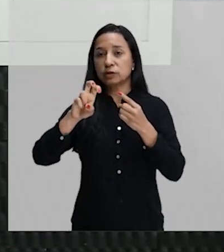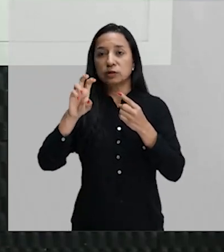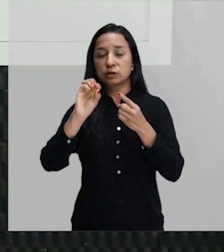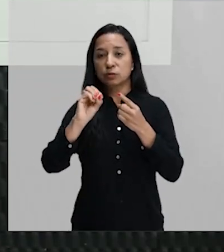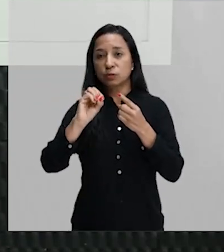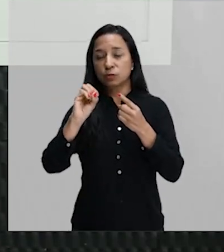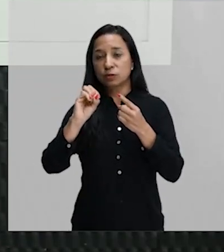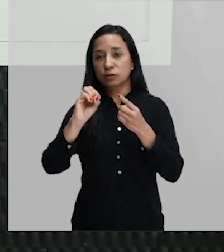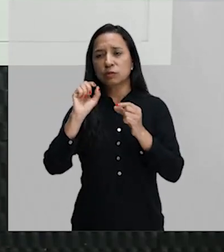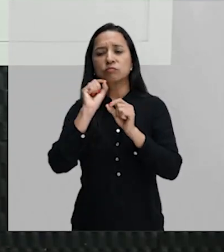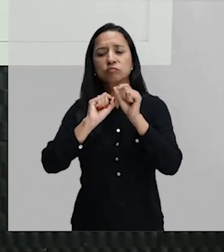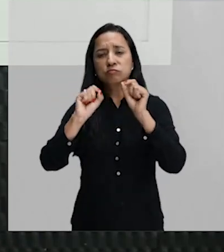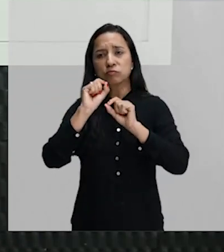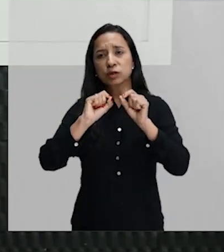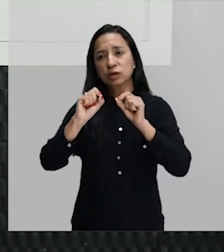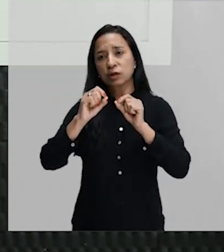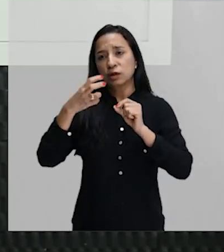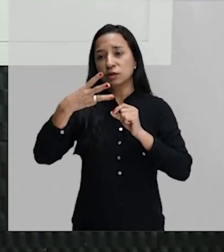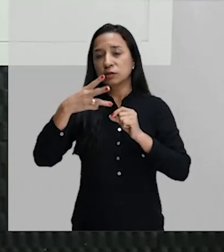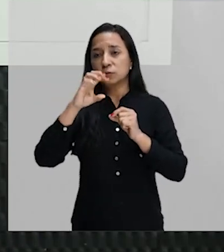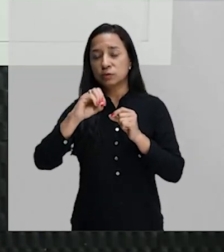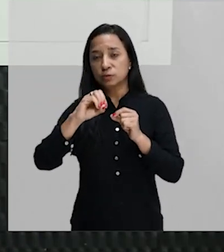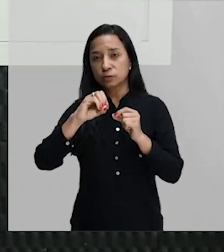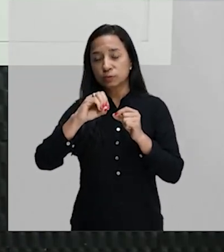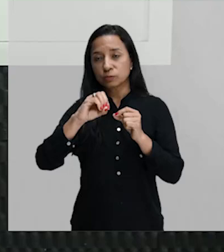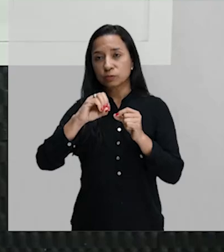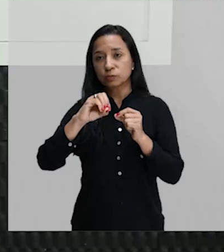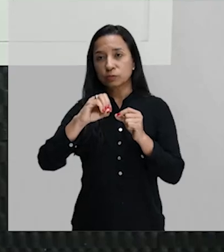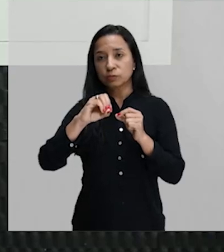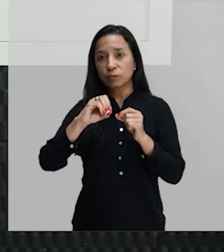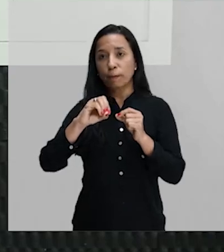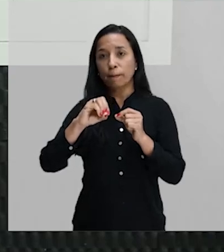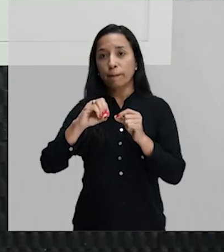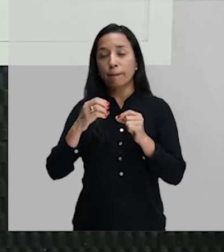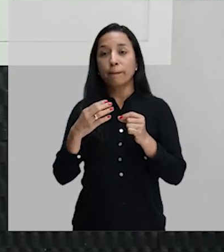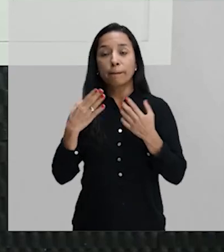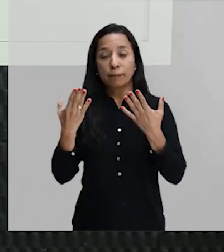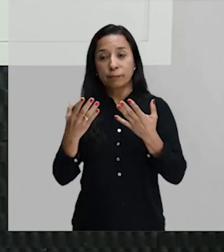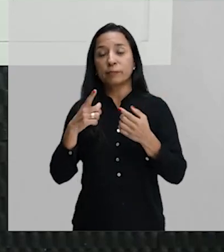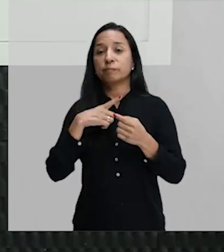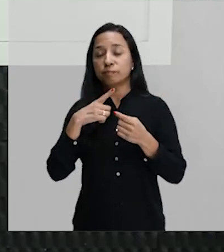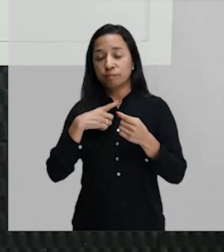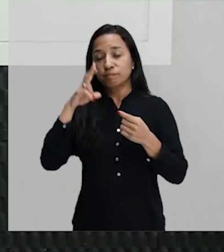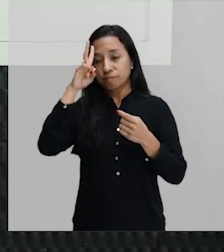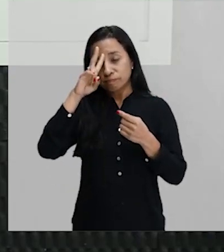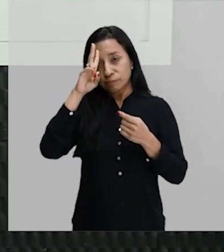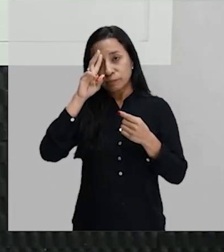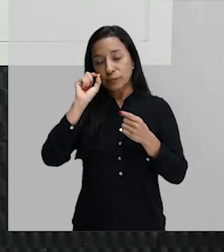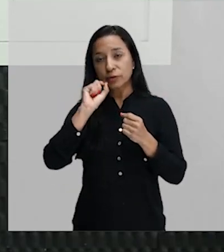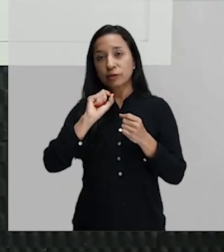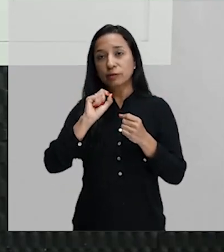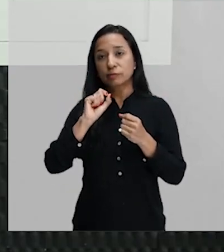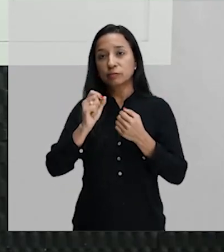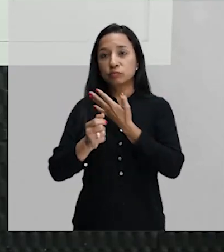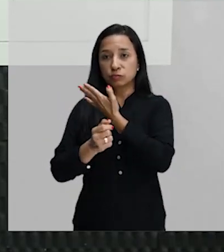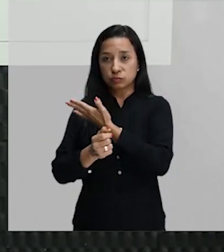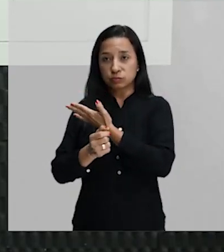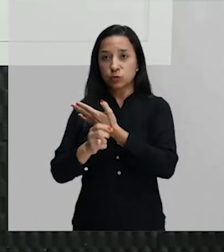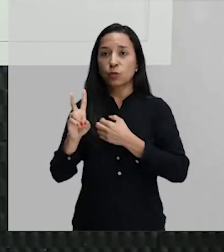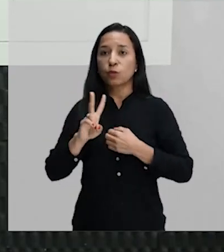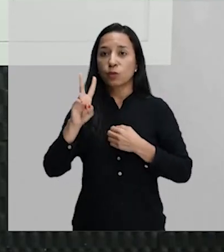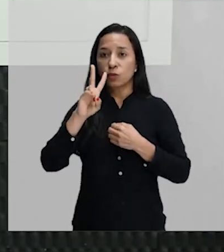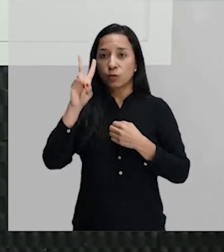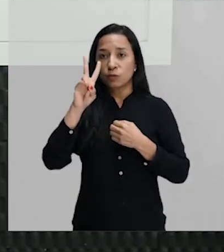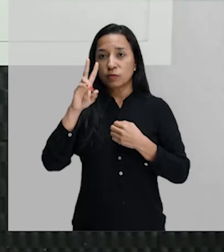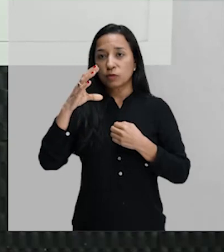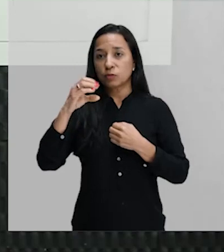é o suplementar de 150? É 30. Só que a gente tem que lembrar, na situação aqui, que o valor